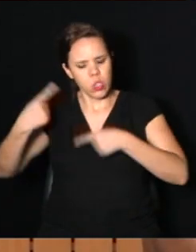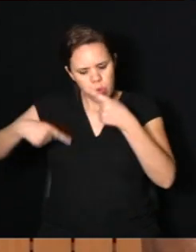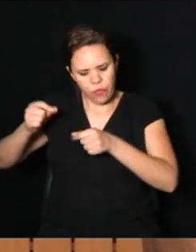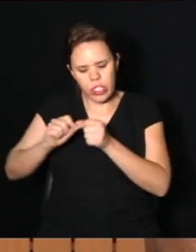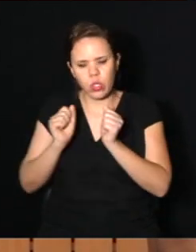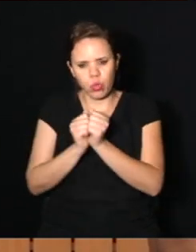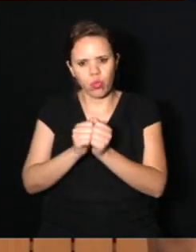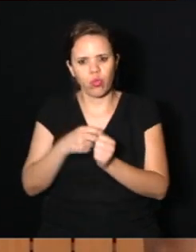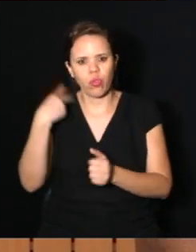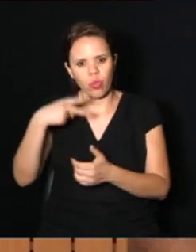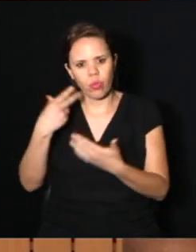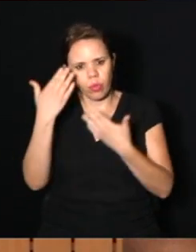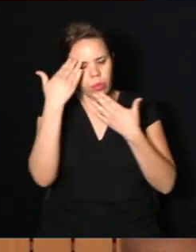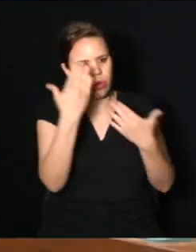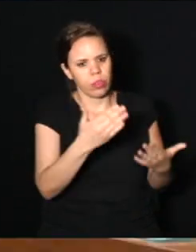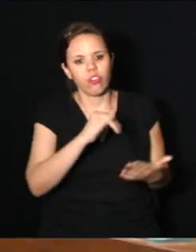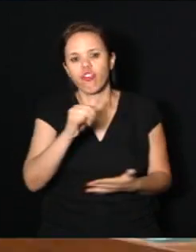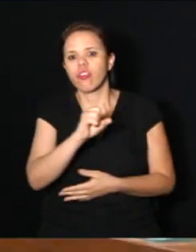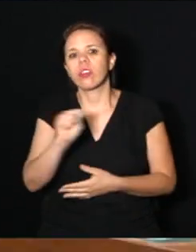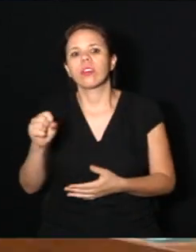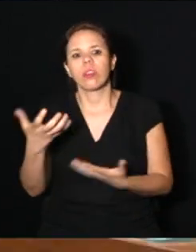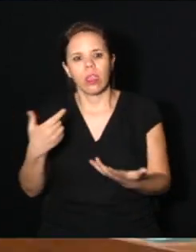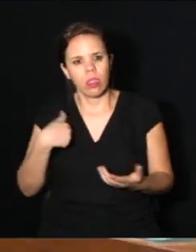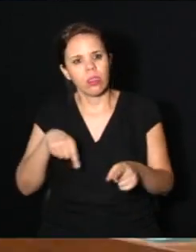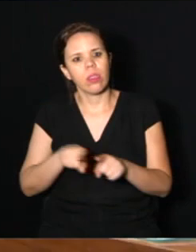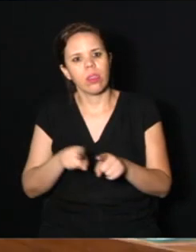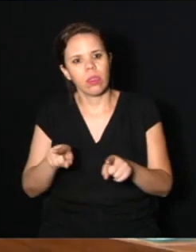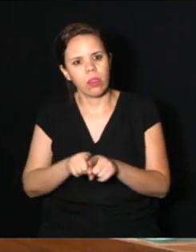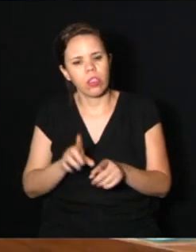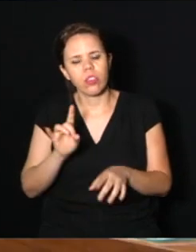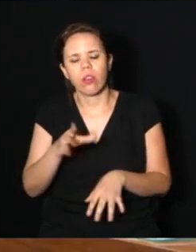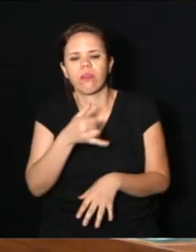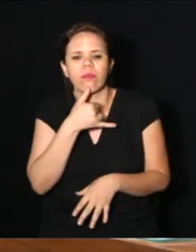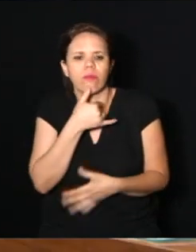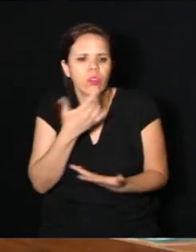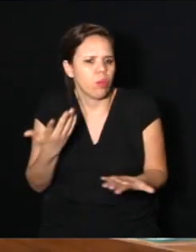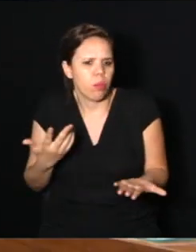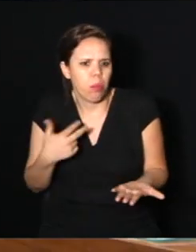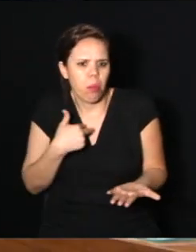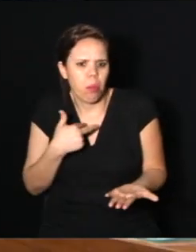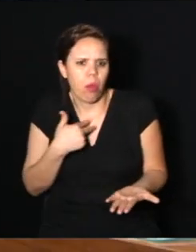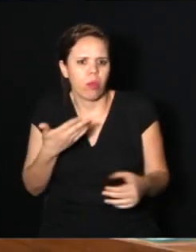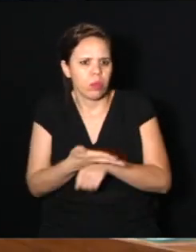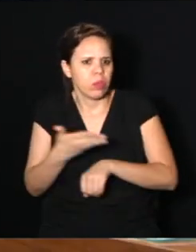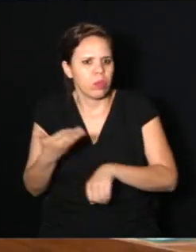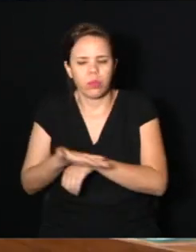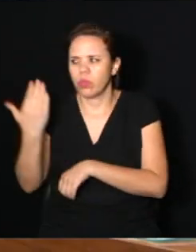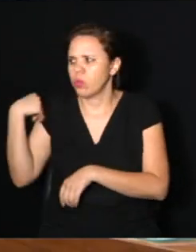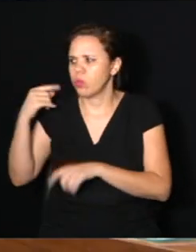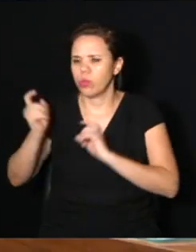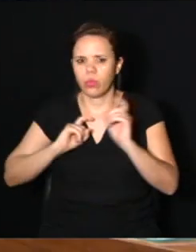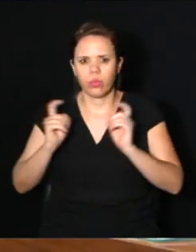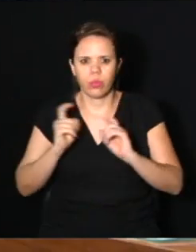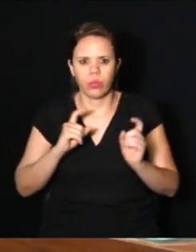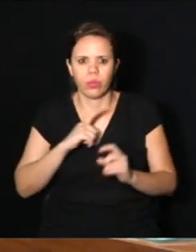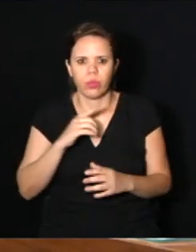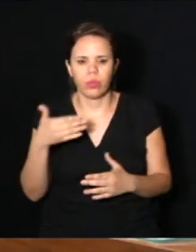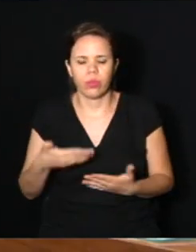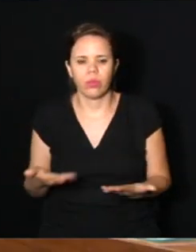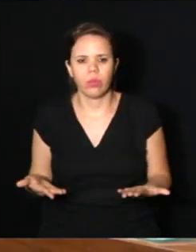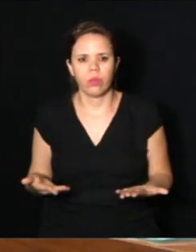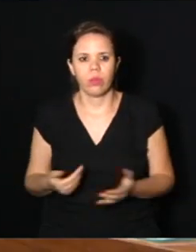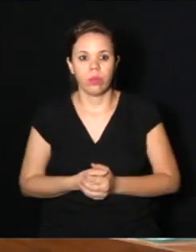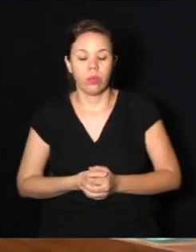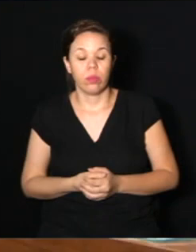muito obrigado. Vereador J. Silva, quer eu também só tenho que lamentar. Eu não participei da reunião passada,